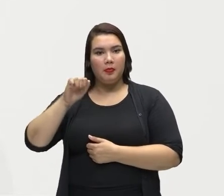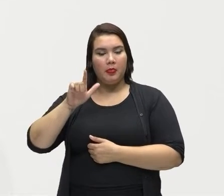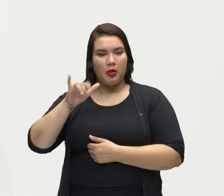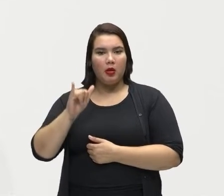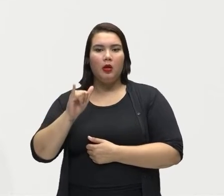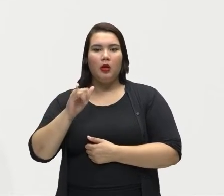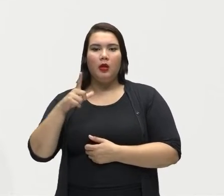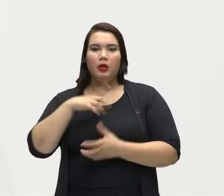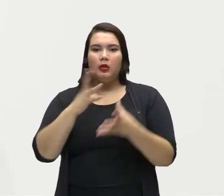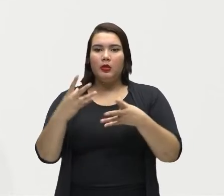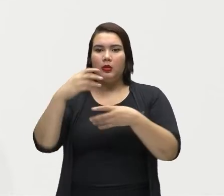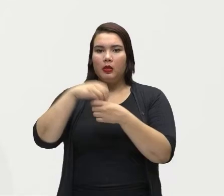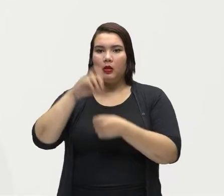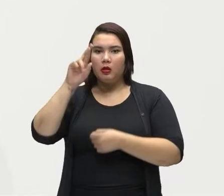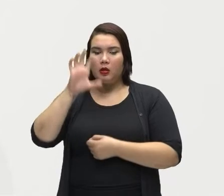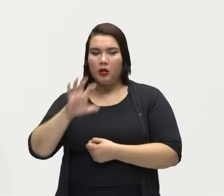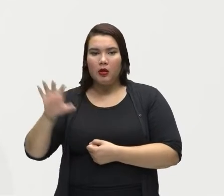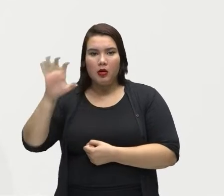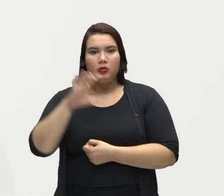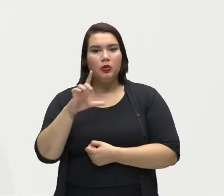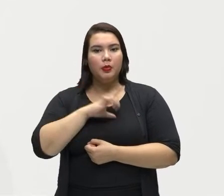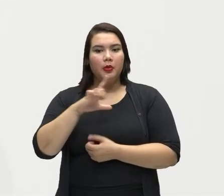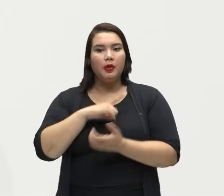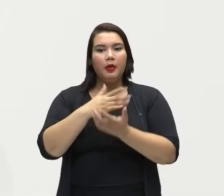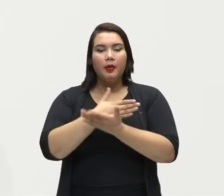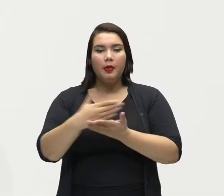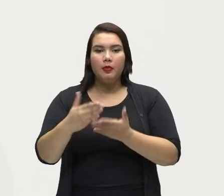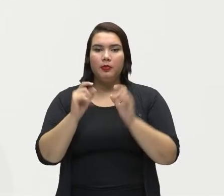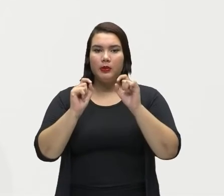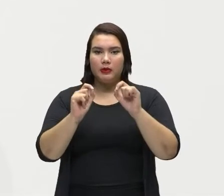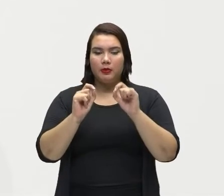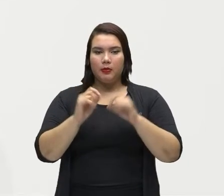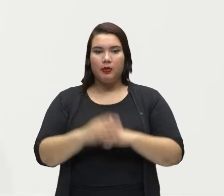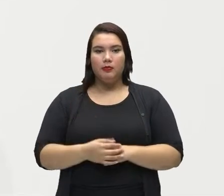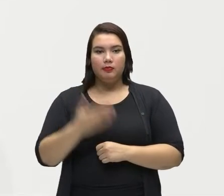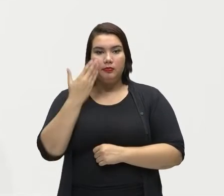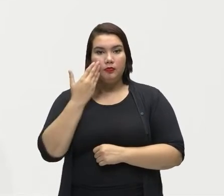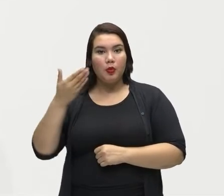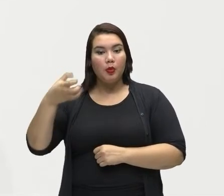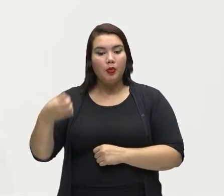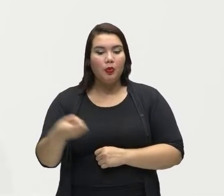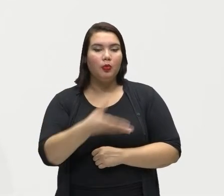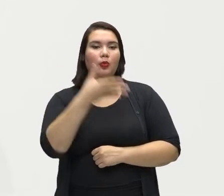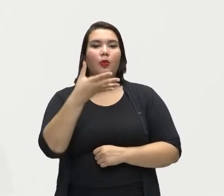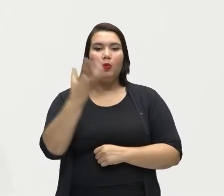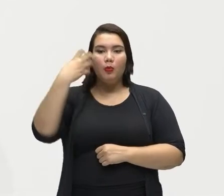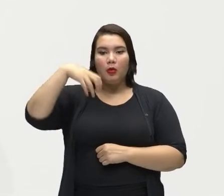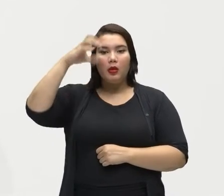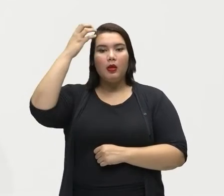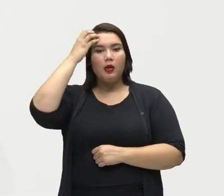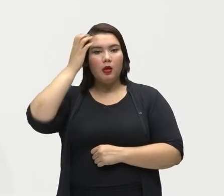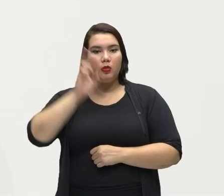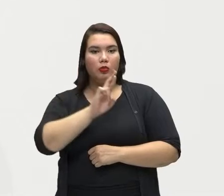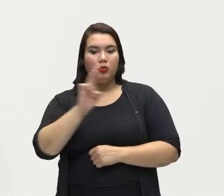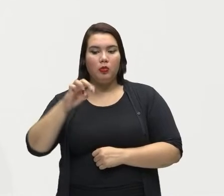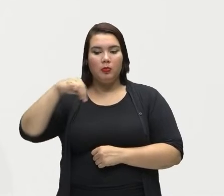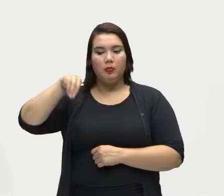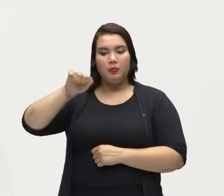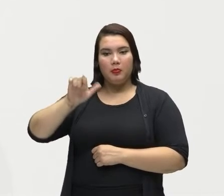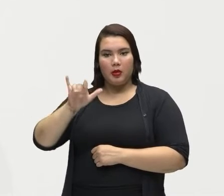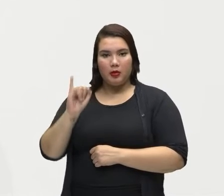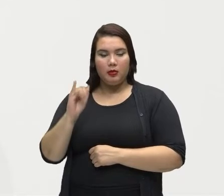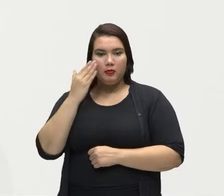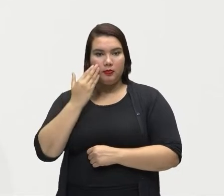dentro daquela região acabaria dando origem aí a um novo império, que seria chamado aí o Império